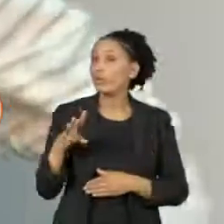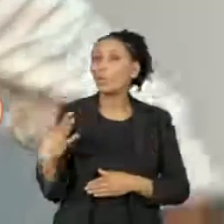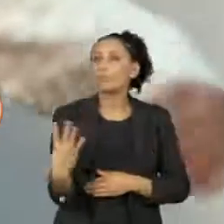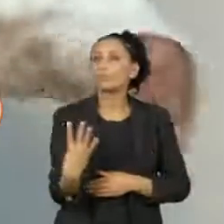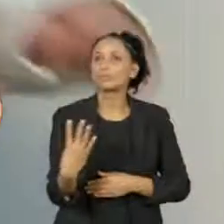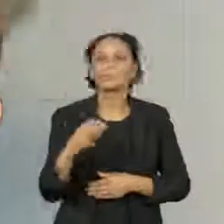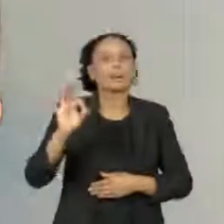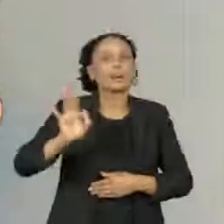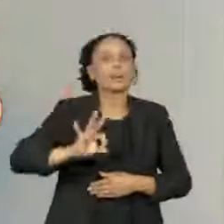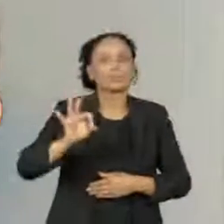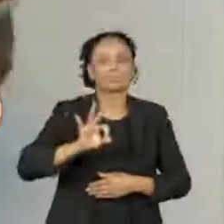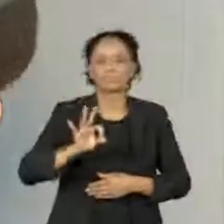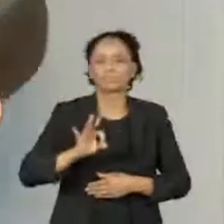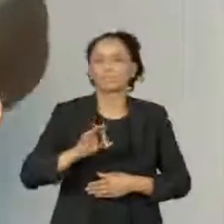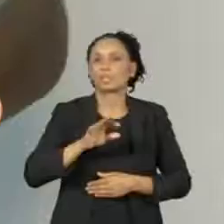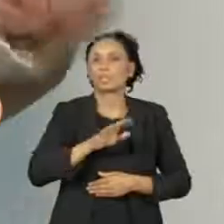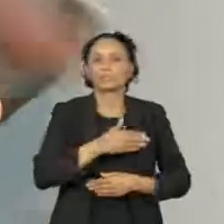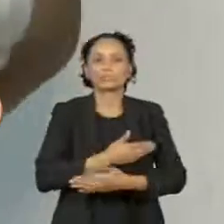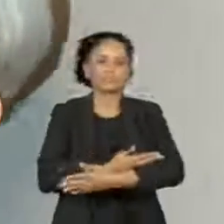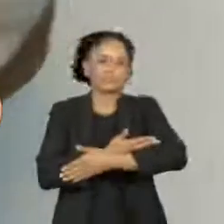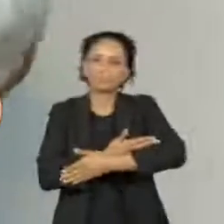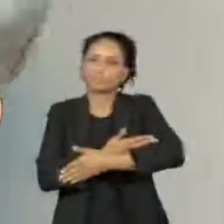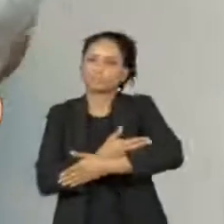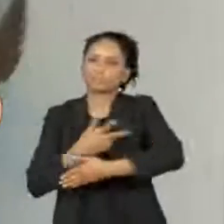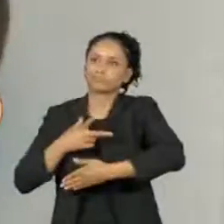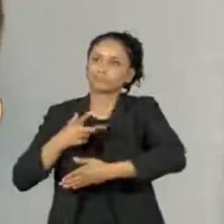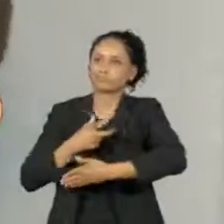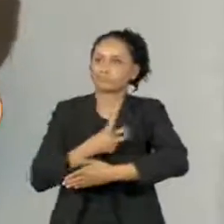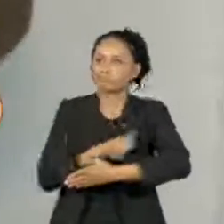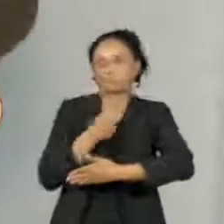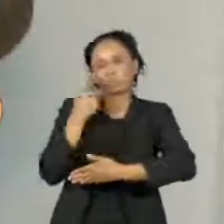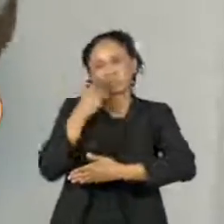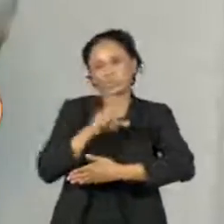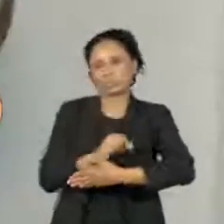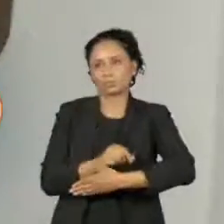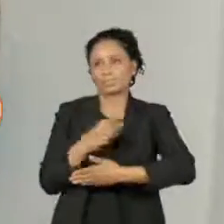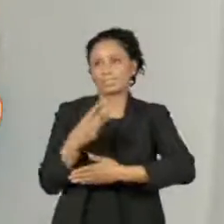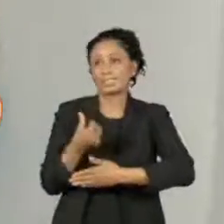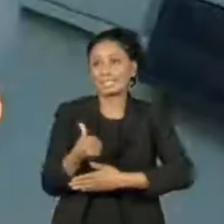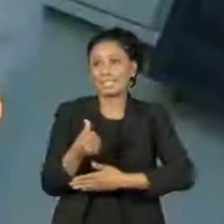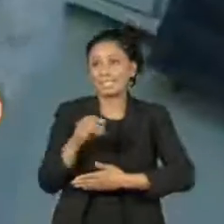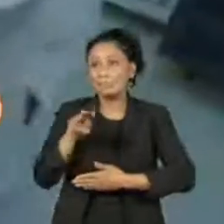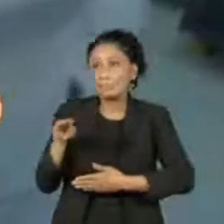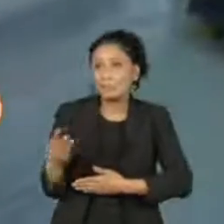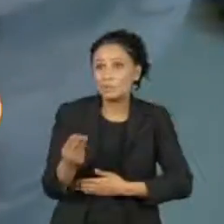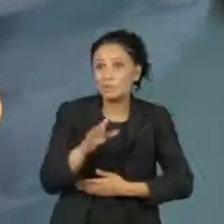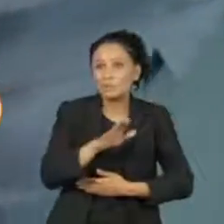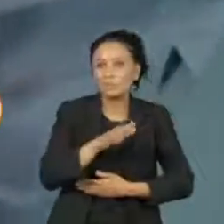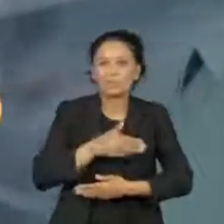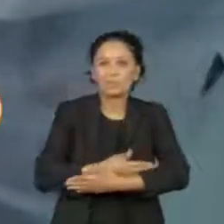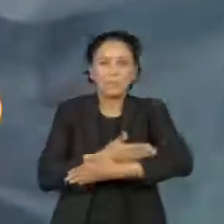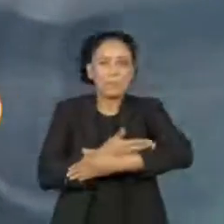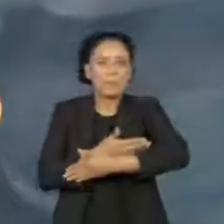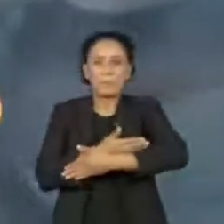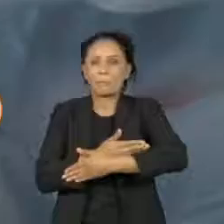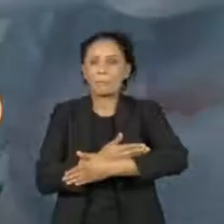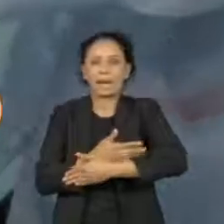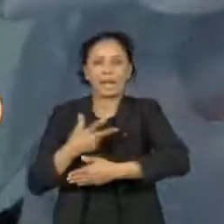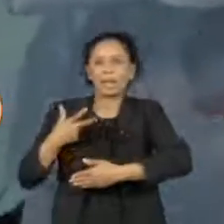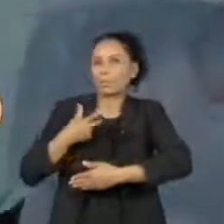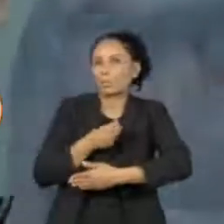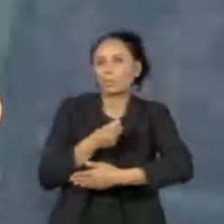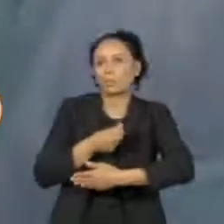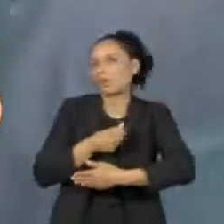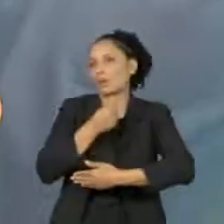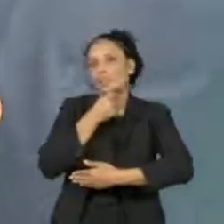44% do público-alvo se vacinou. Ou seja, 6 milhões de crianças ainda estão desprotegidas.